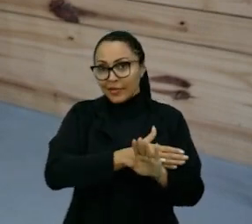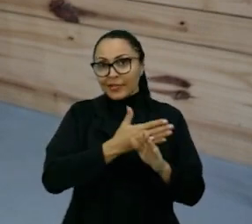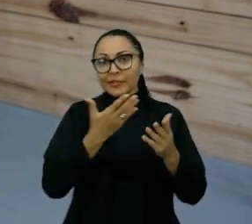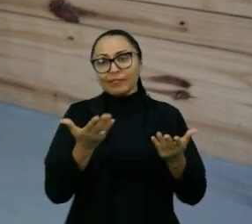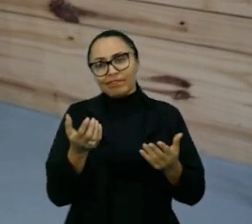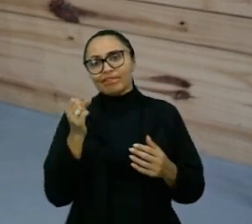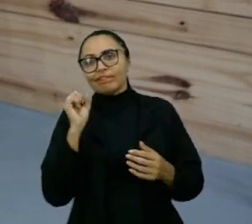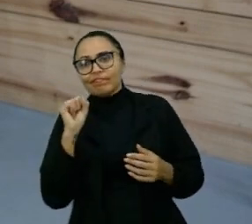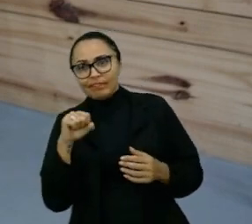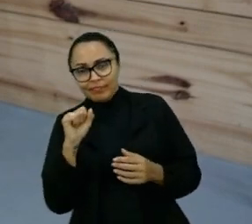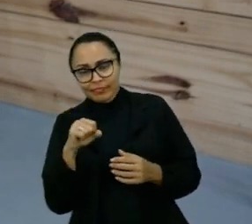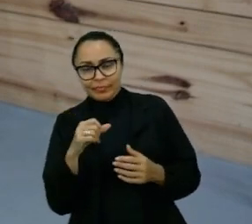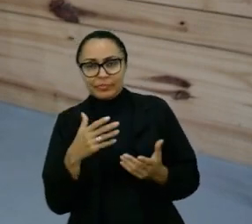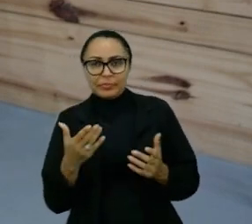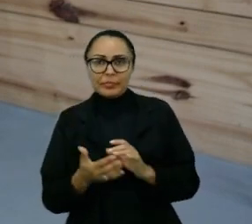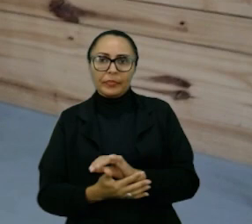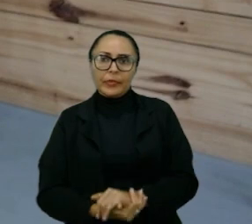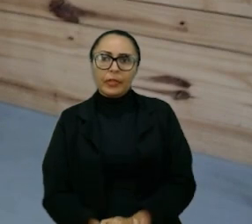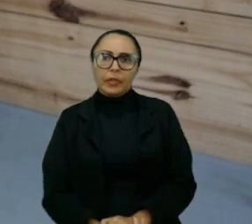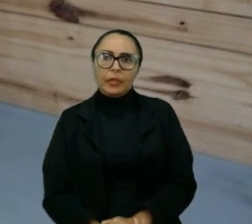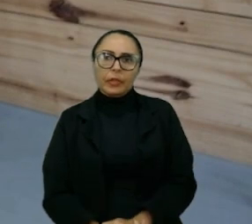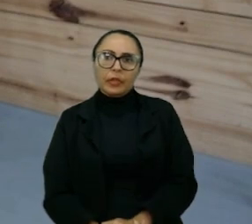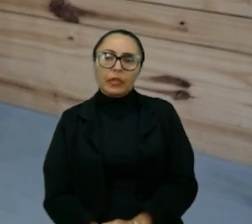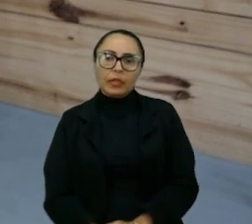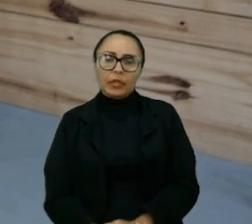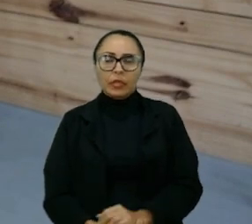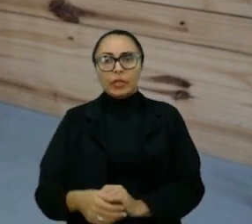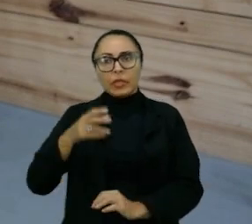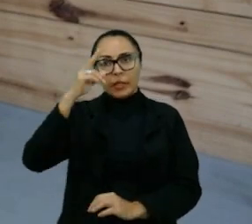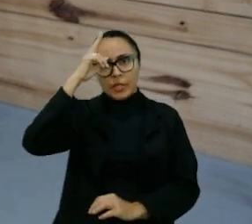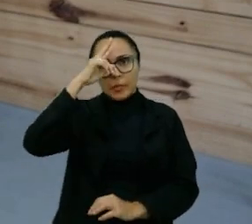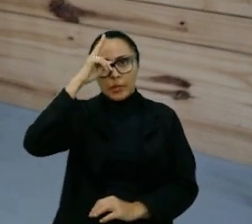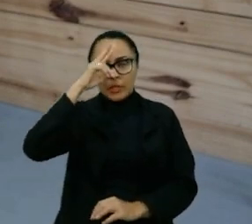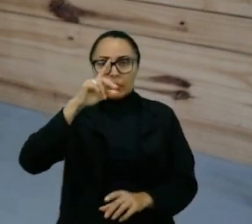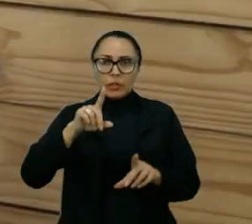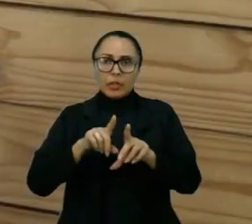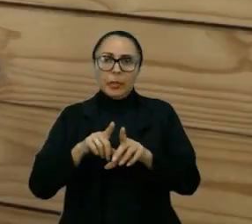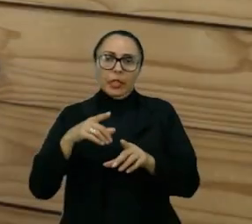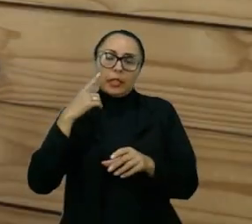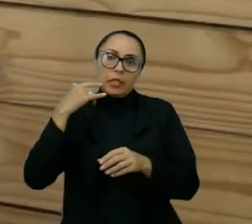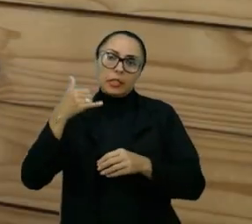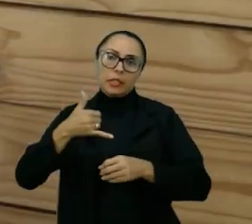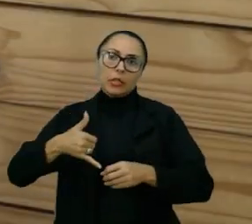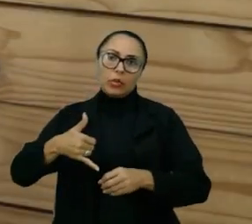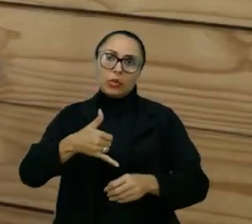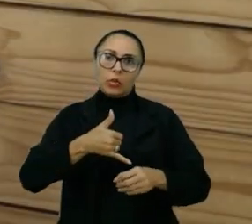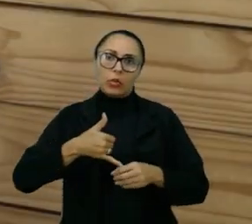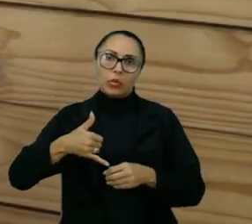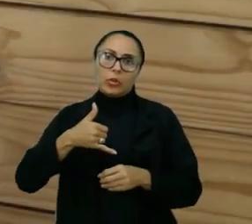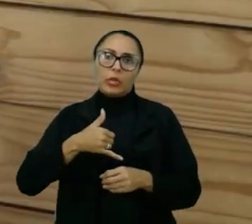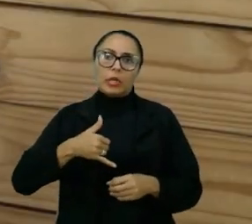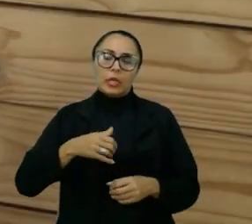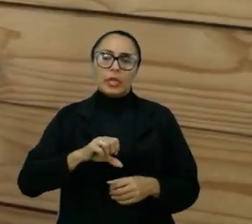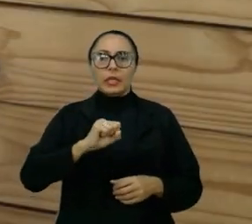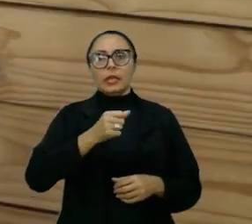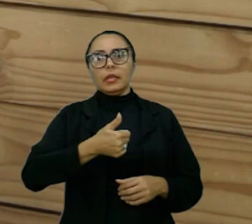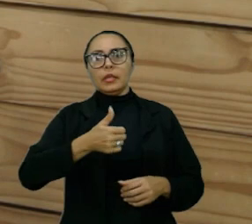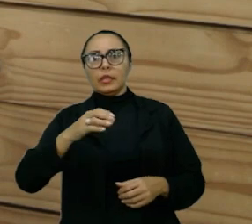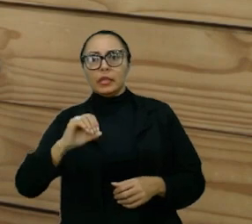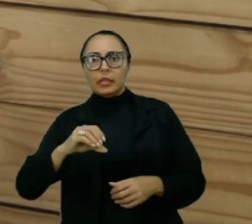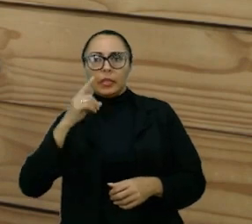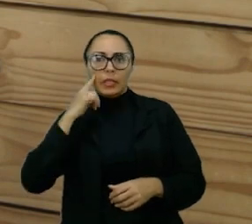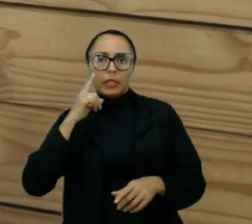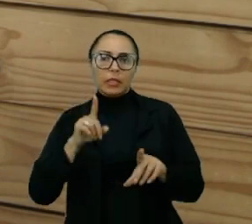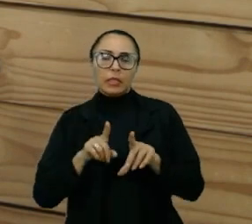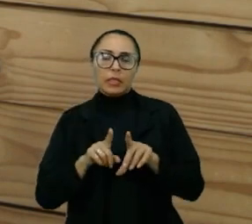da certificação. Uhum. E lembrando que esse óleo, ele é o S10, então ele também já está sendo